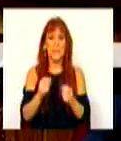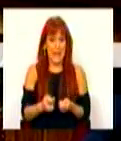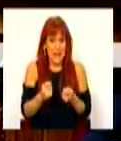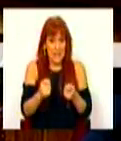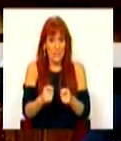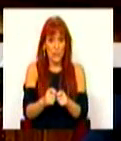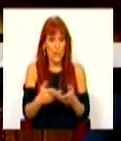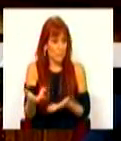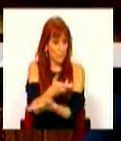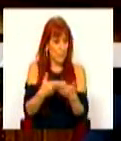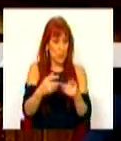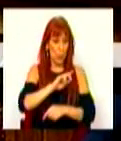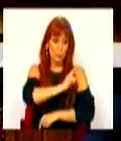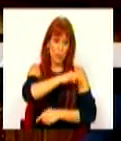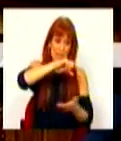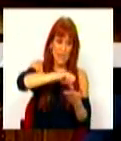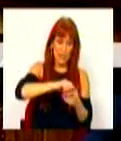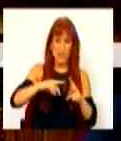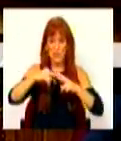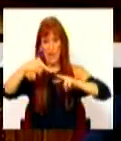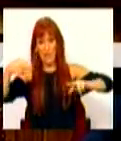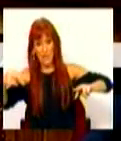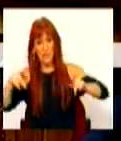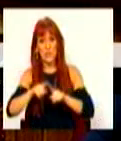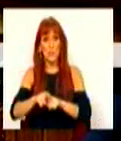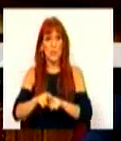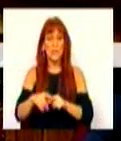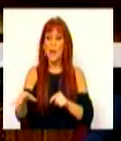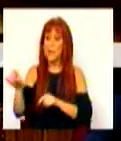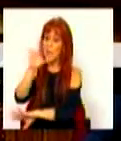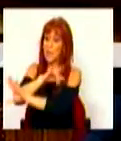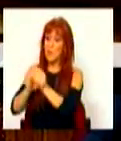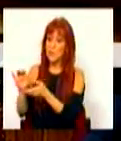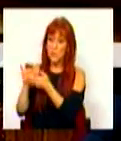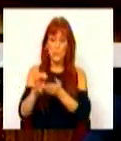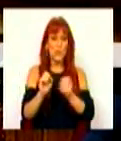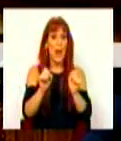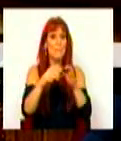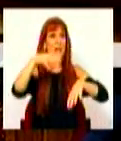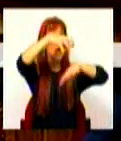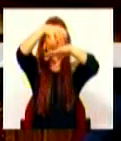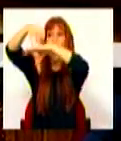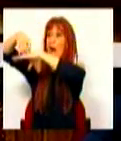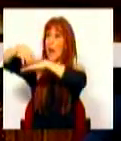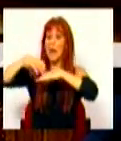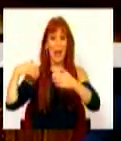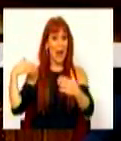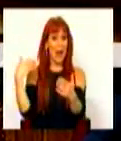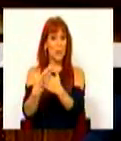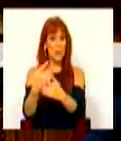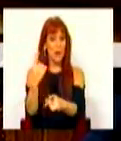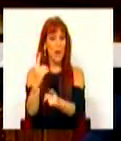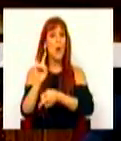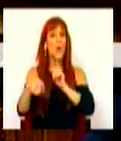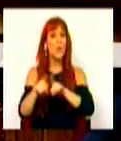investimento partilhado entre poder central, autarquias e quadros comunitários, a maioria dos equipamentos que até hoje